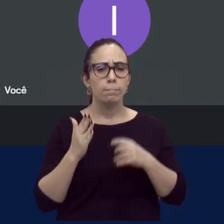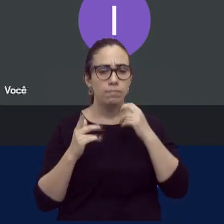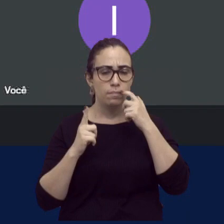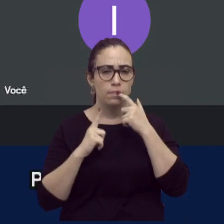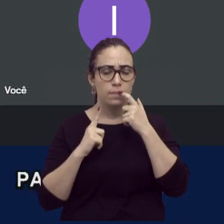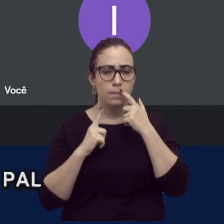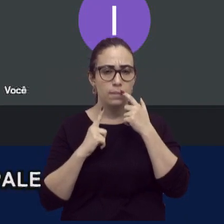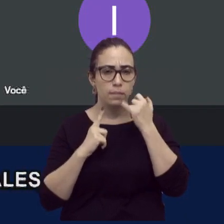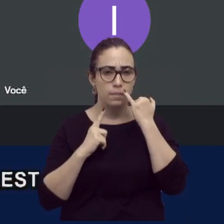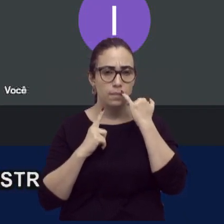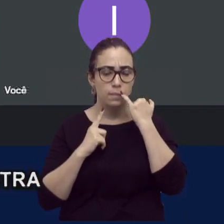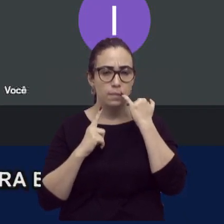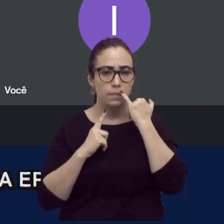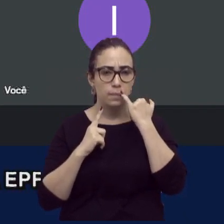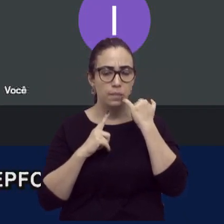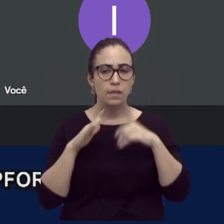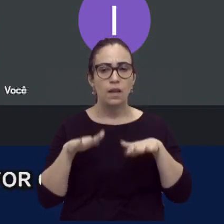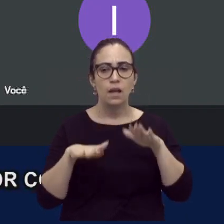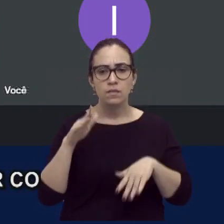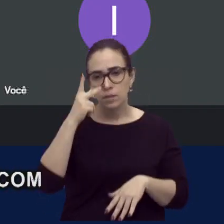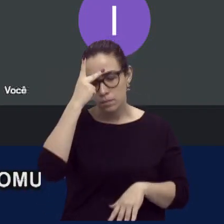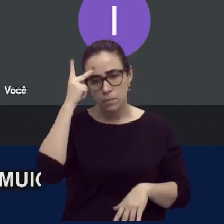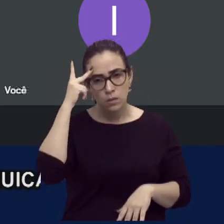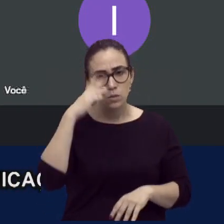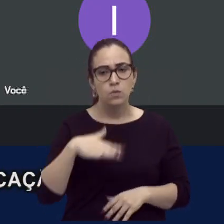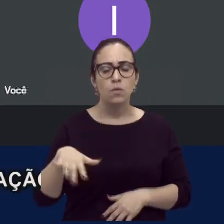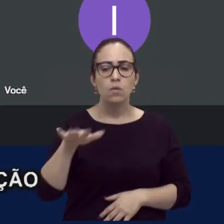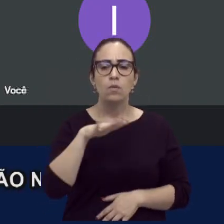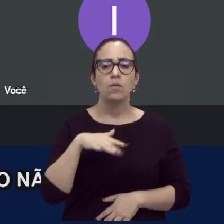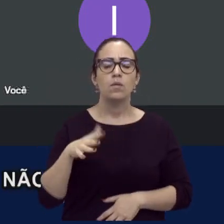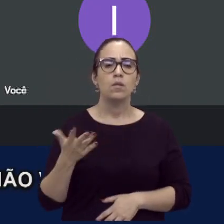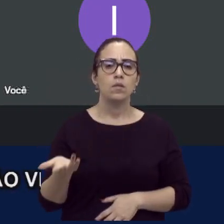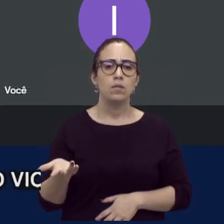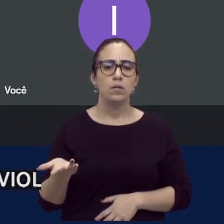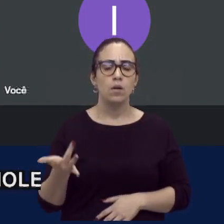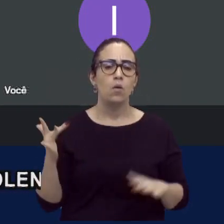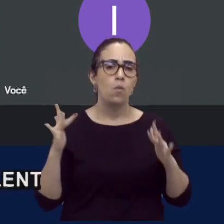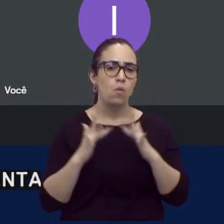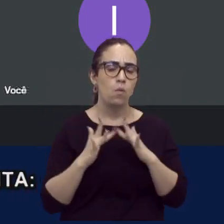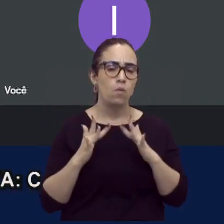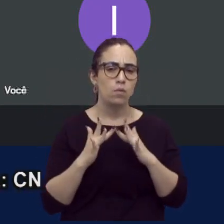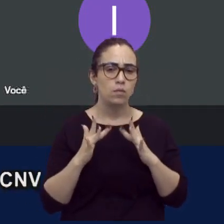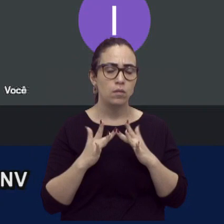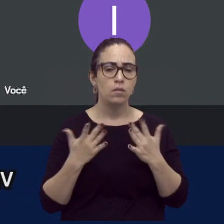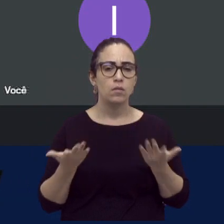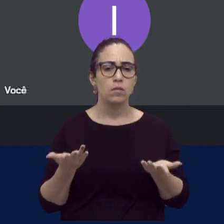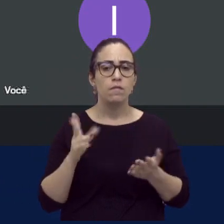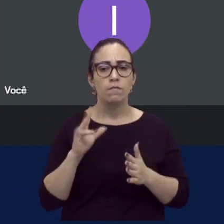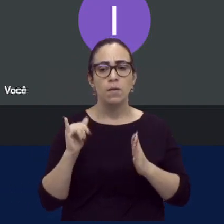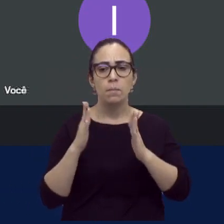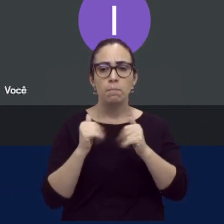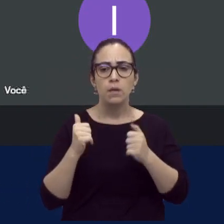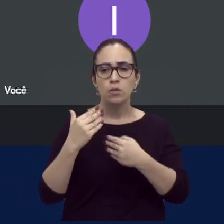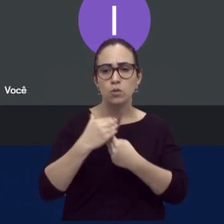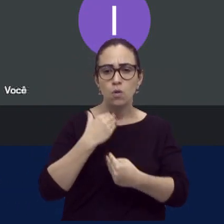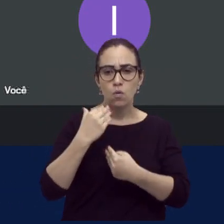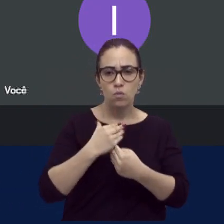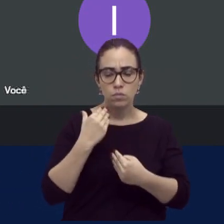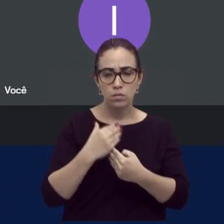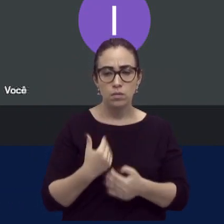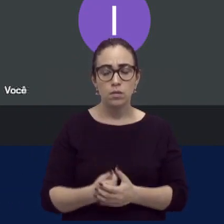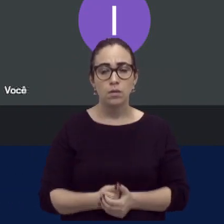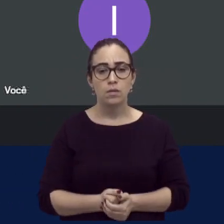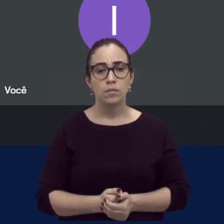que em algum momento, às vezes, uma pessoa é muito próxima de você e realmente vai lhe pedir um conselho. Porém, você